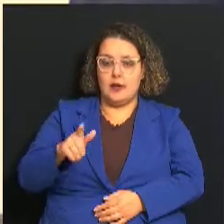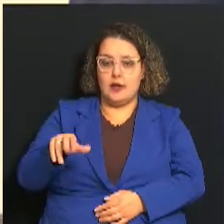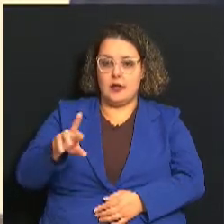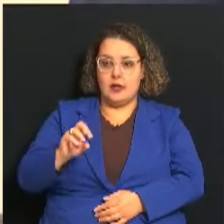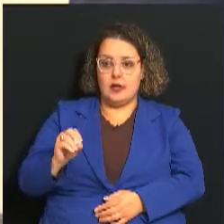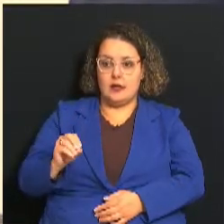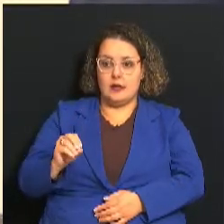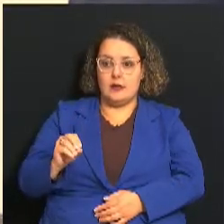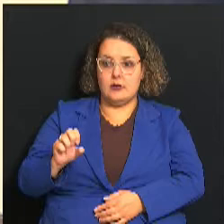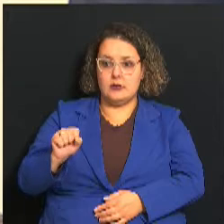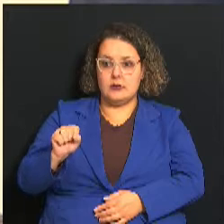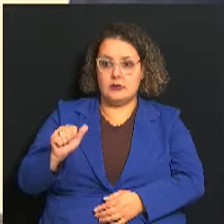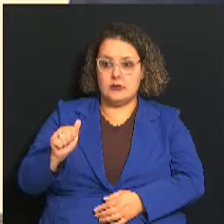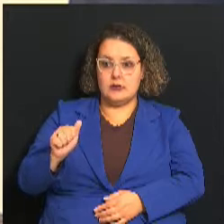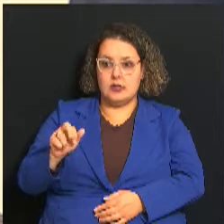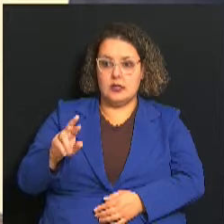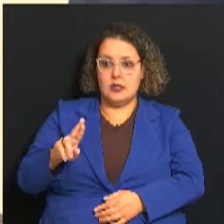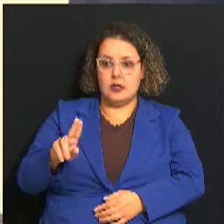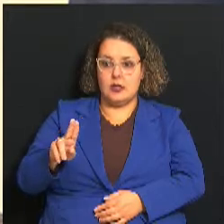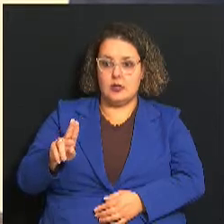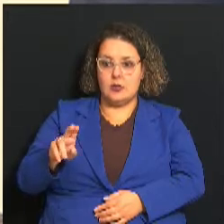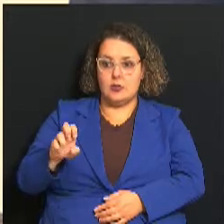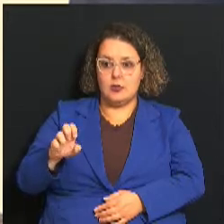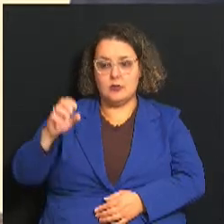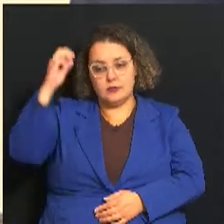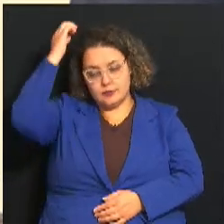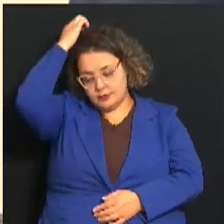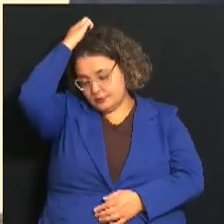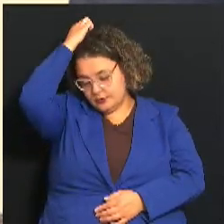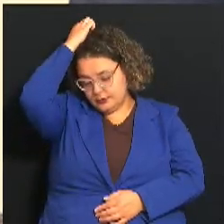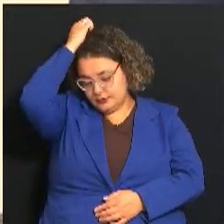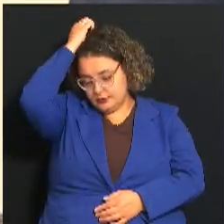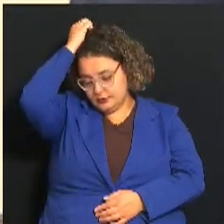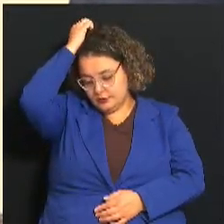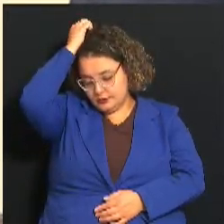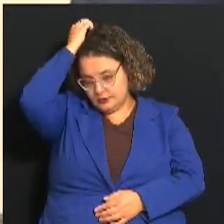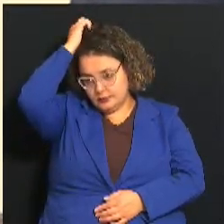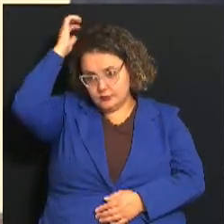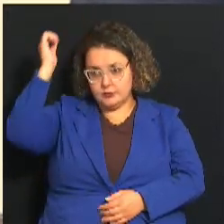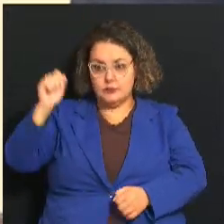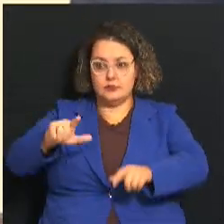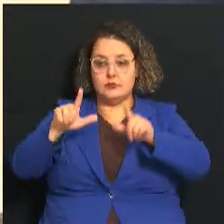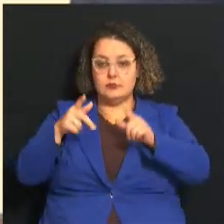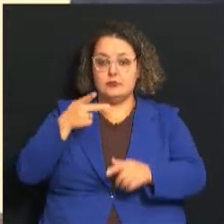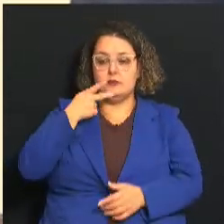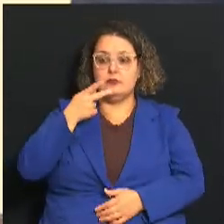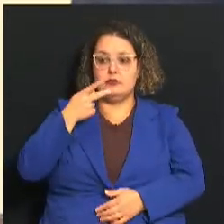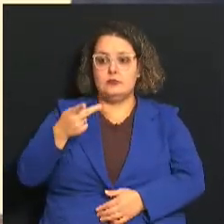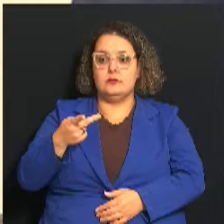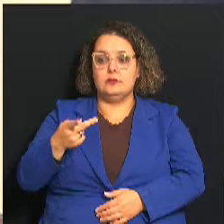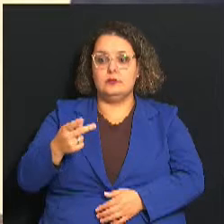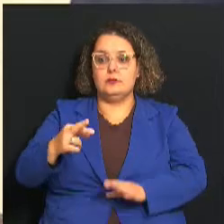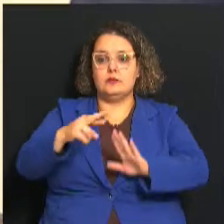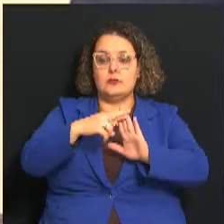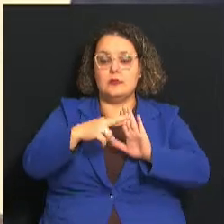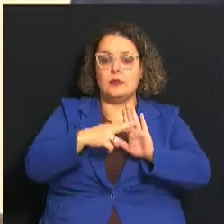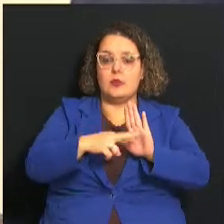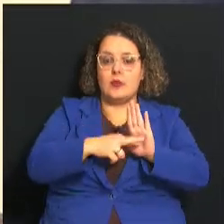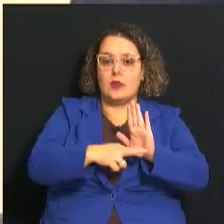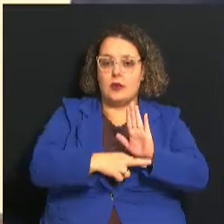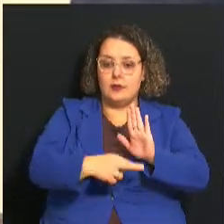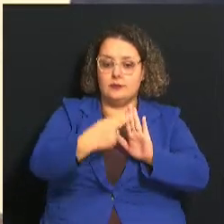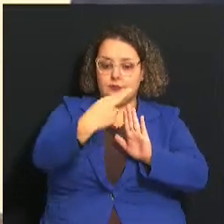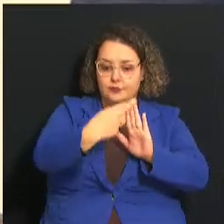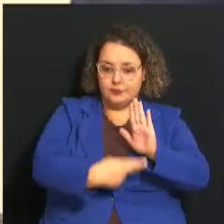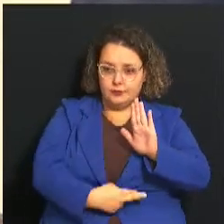Eu já poderia, nesse destaque, falar, Ronaldo, essa redação,